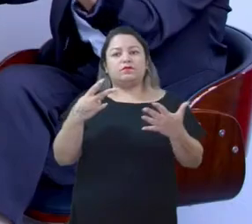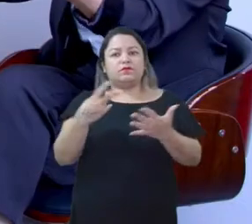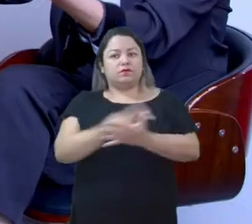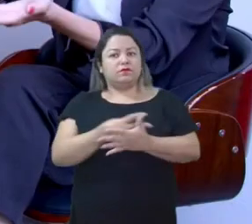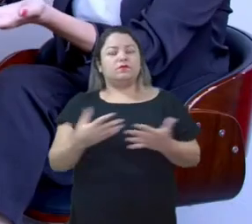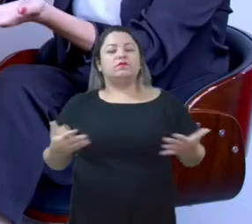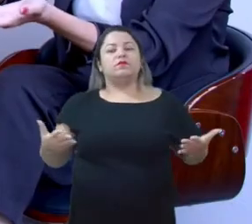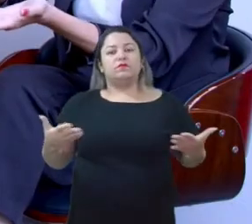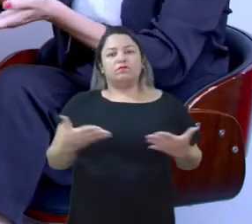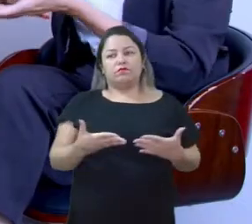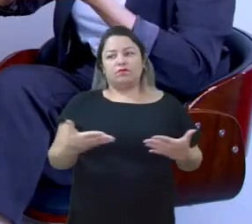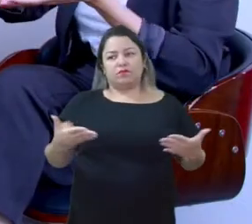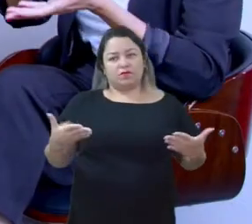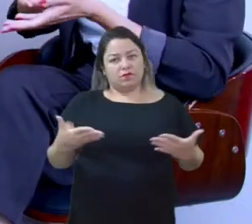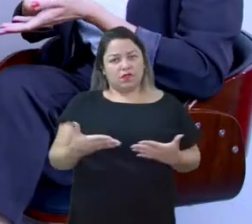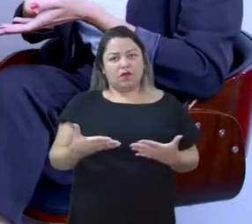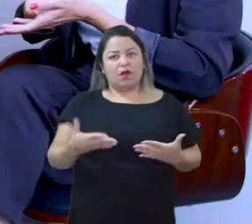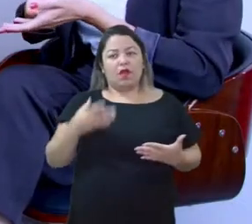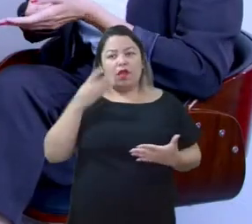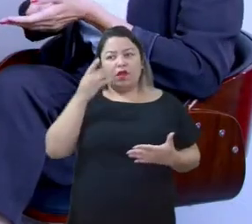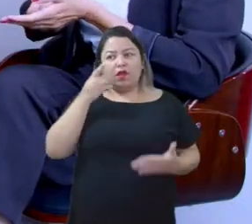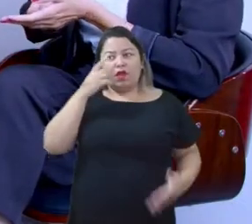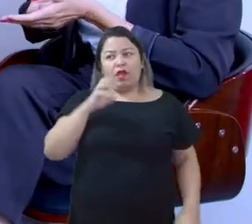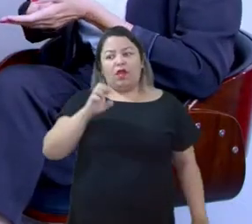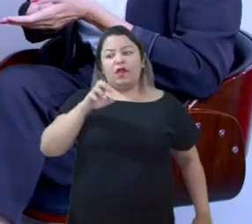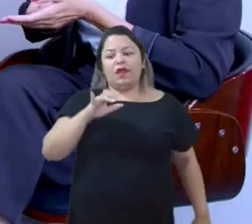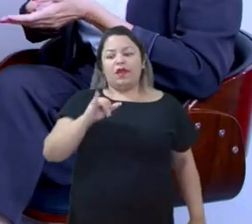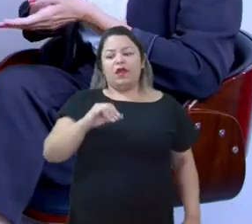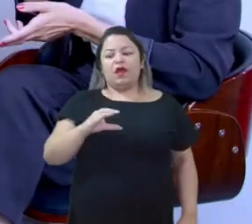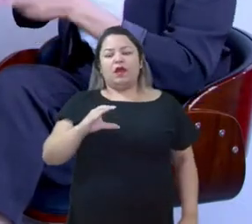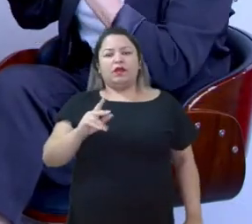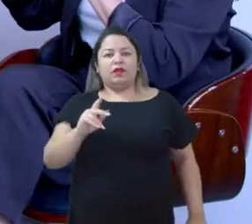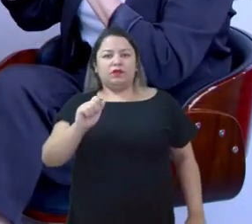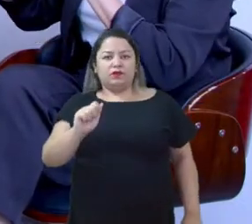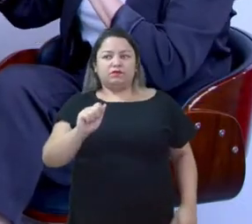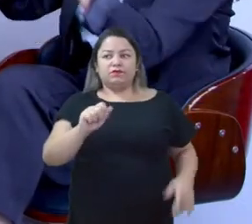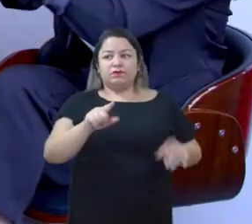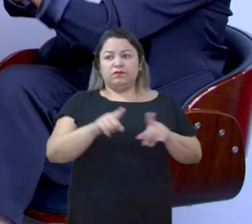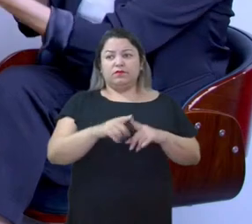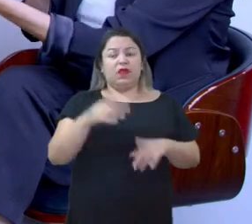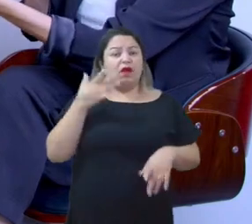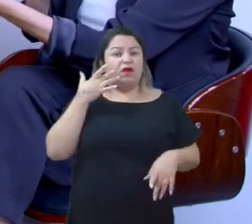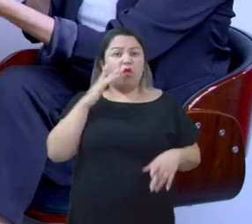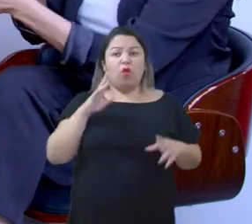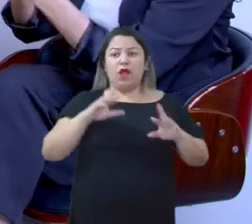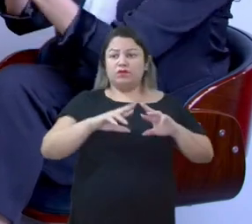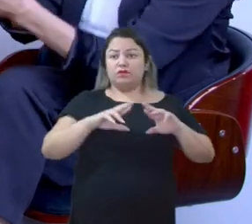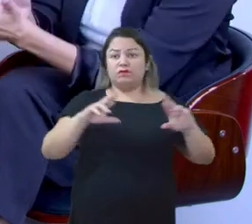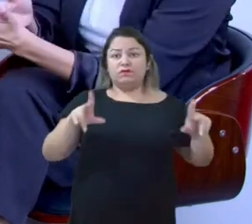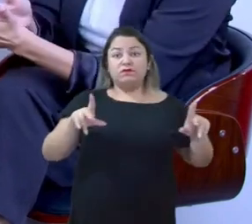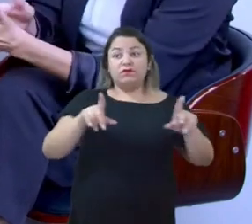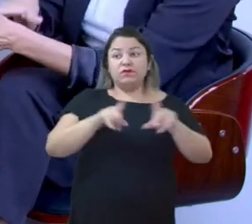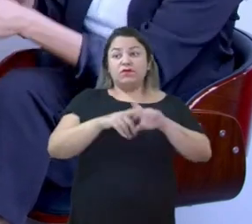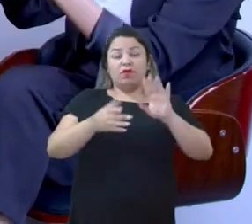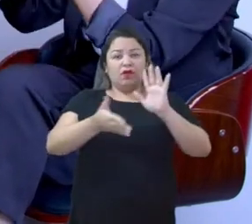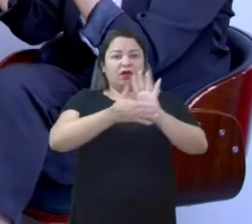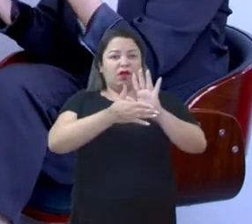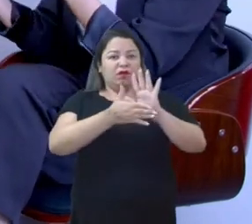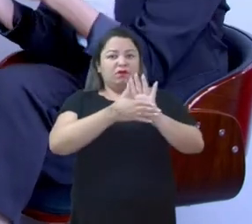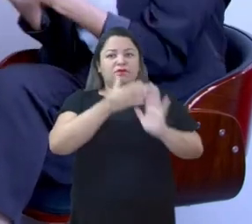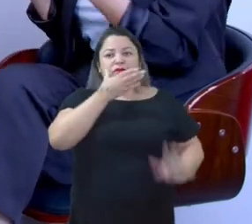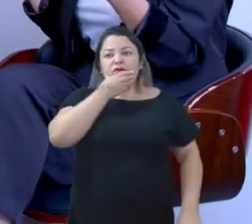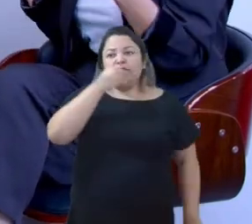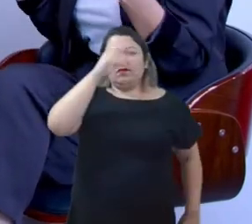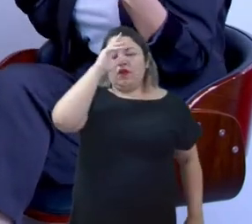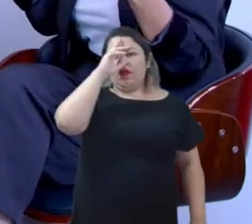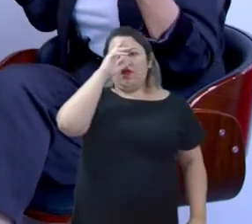PEC também, né, proposta pela deputada Érica Hilton, do PSOL também agora. Eu não sei qual a diferença entre a proposta que o senhor colocou e a